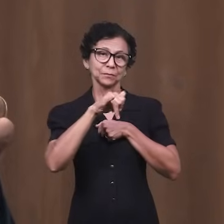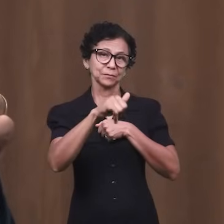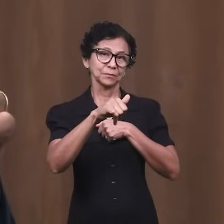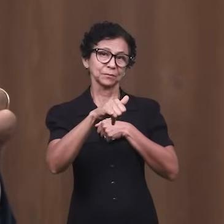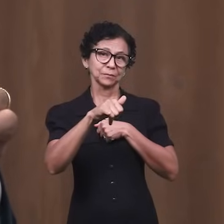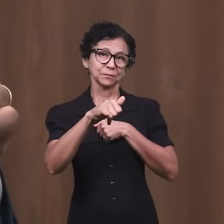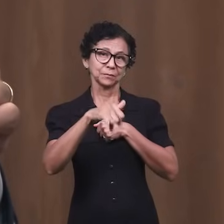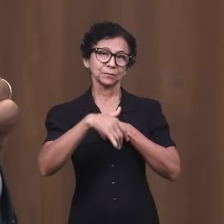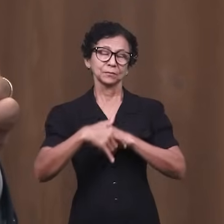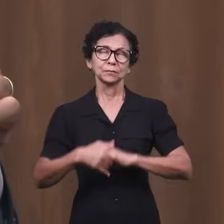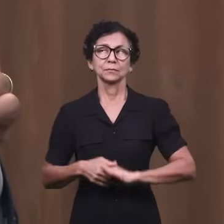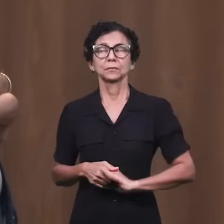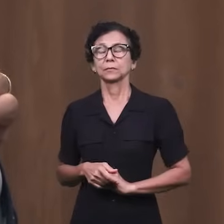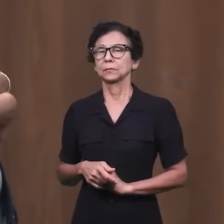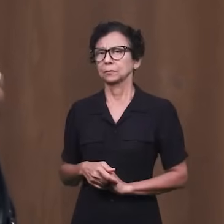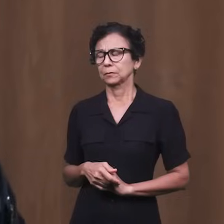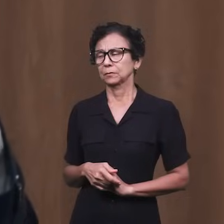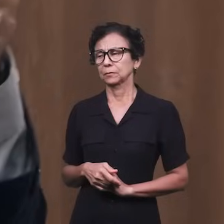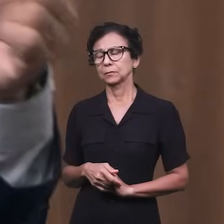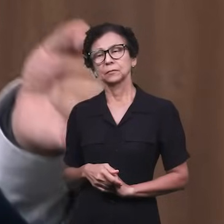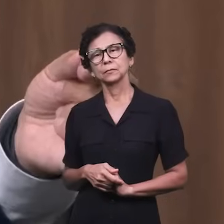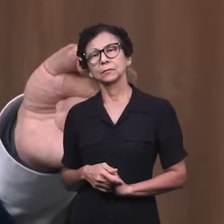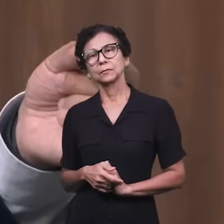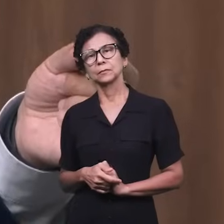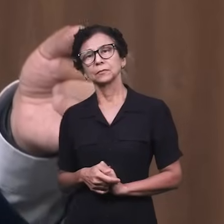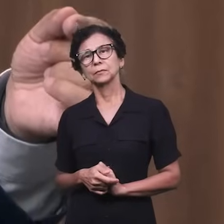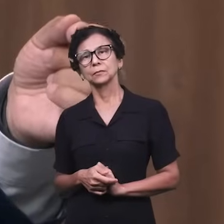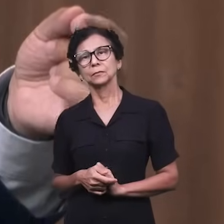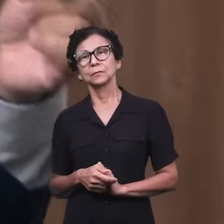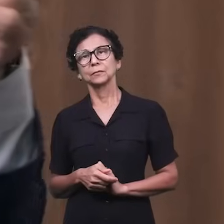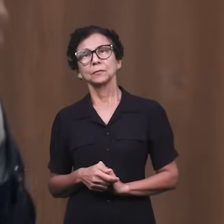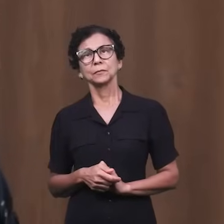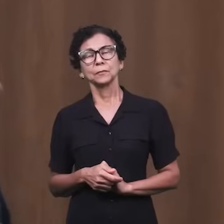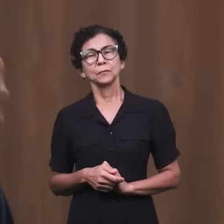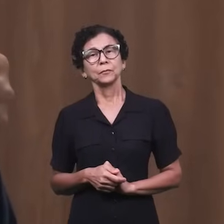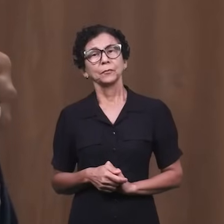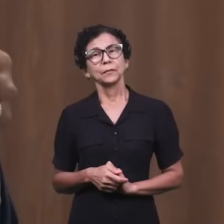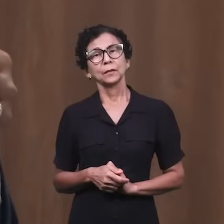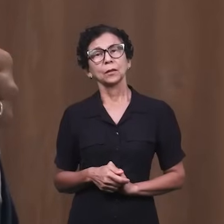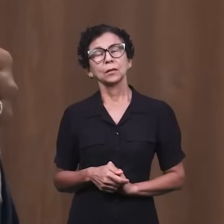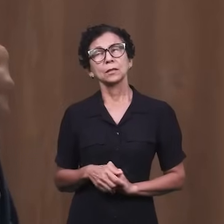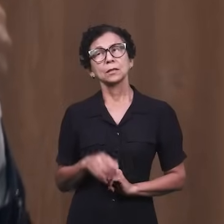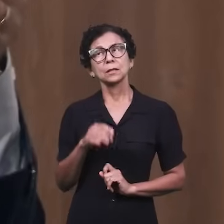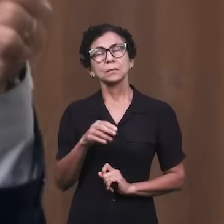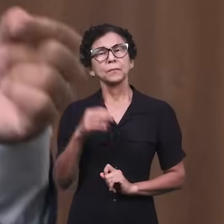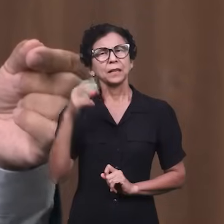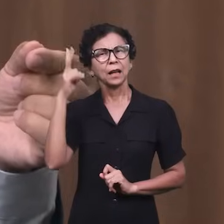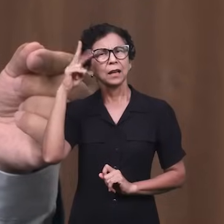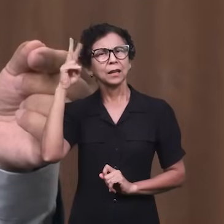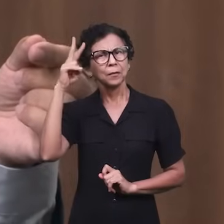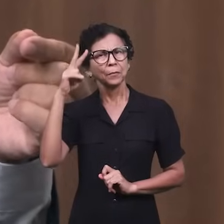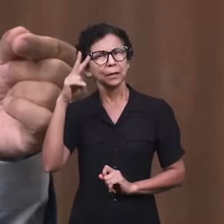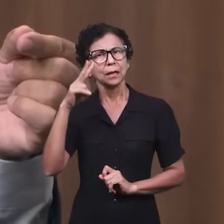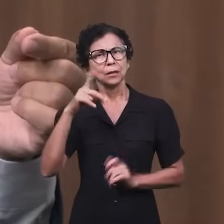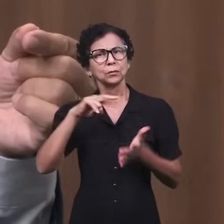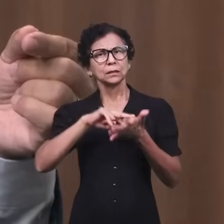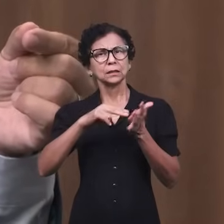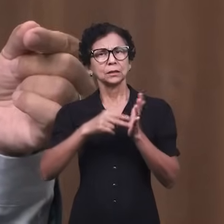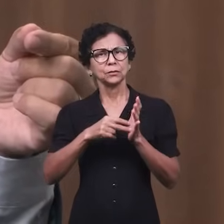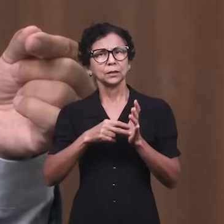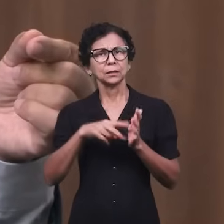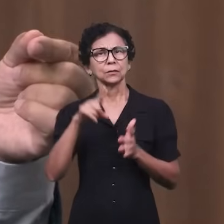lembrar é porque vai lembrar quando alguém lembra você lembra de alguma coisa que já foi dita que você já sabia você só tinha